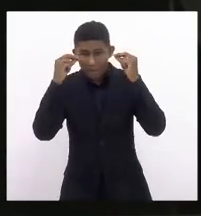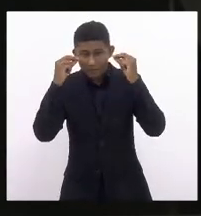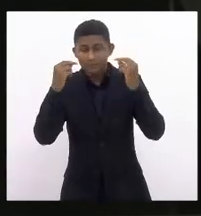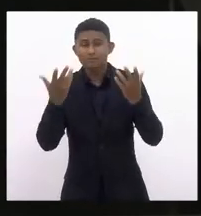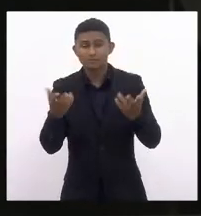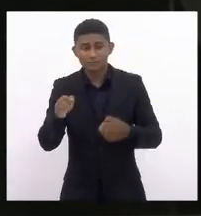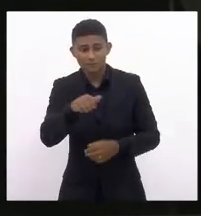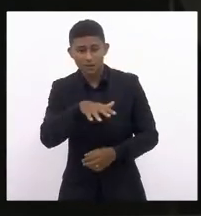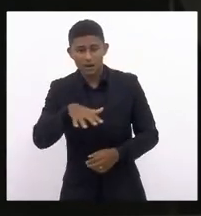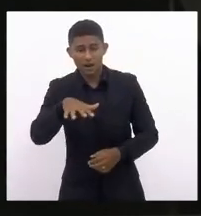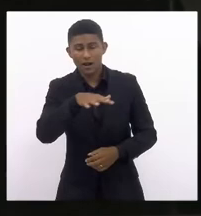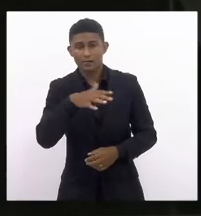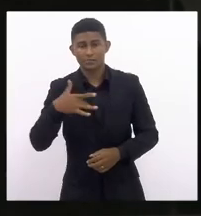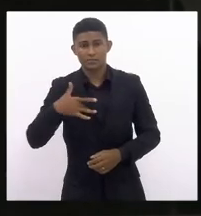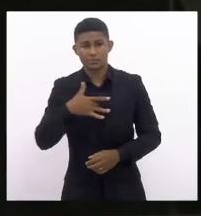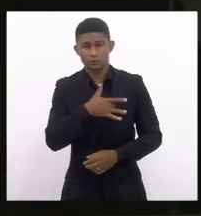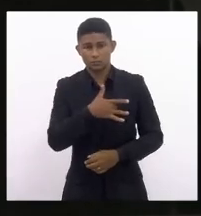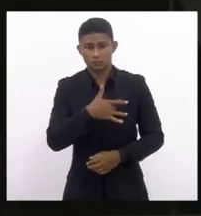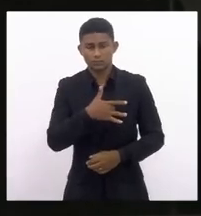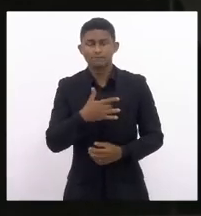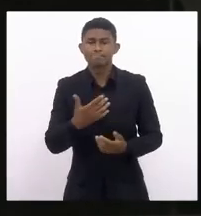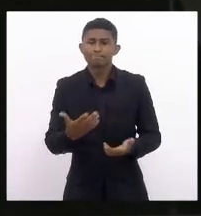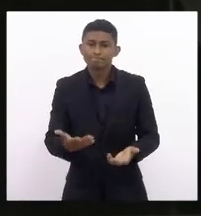que precisa